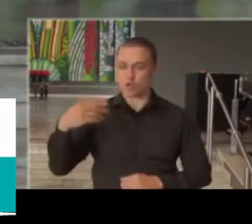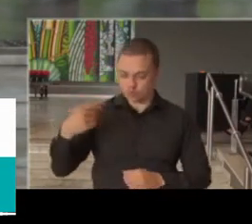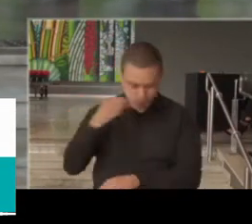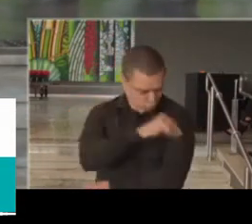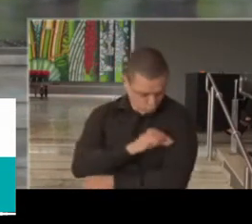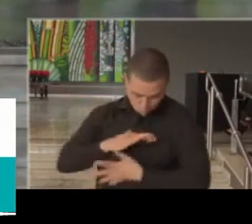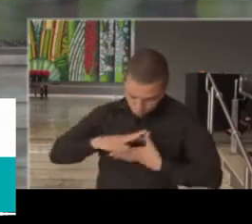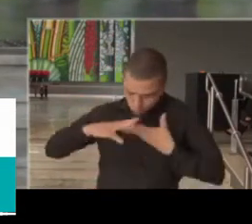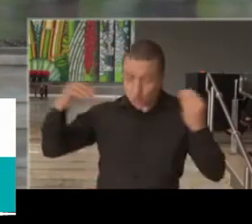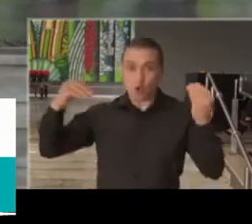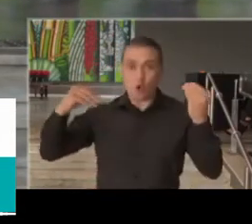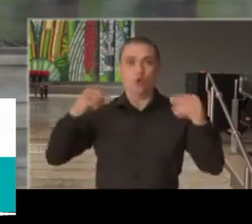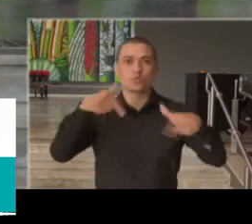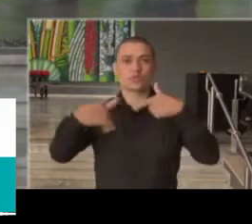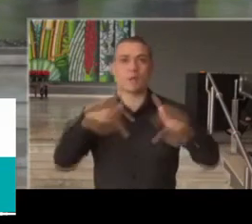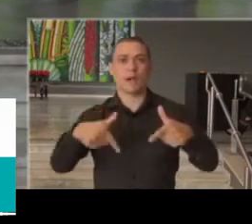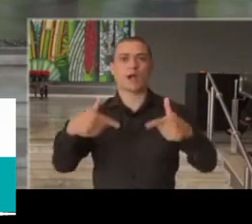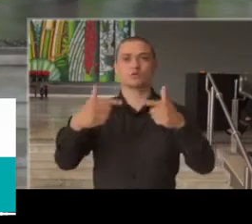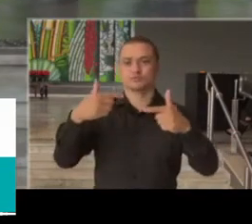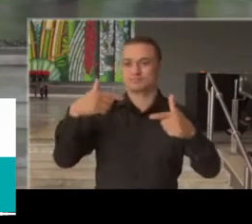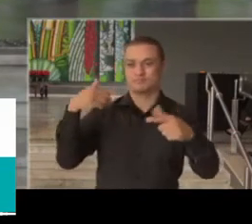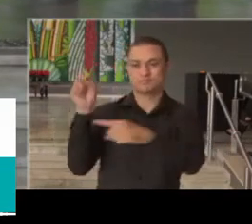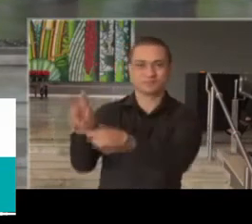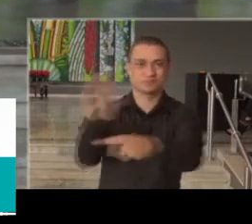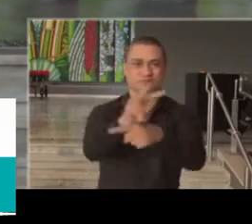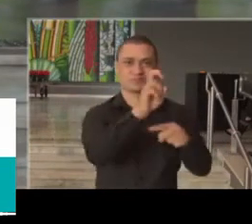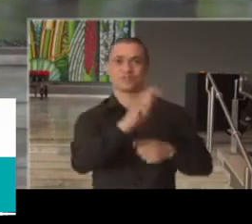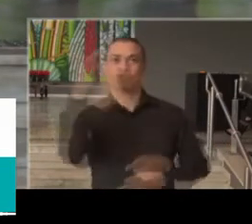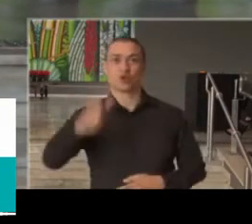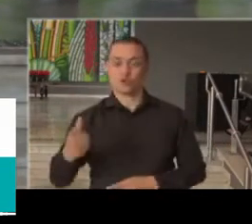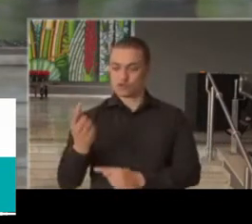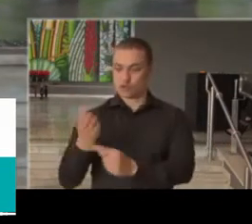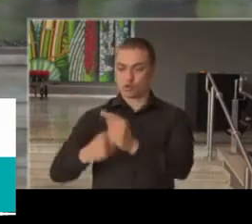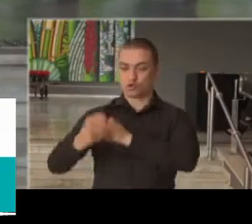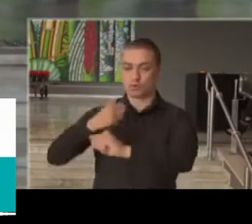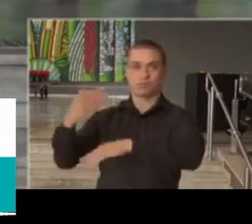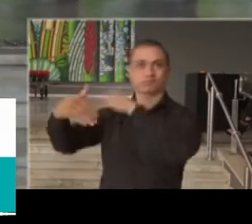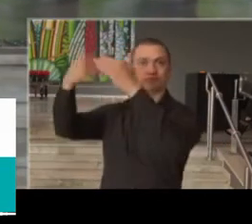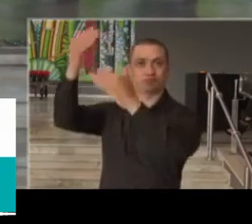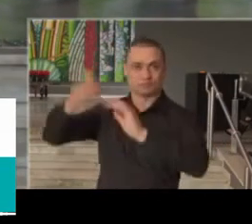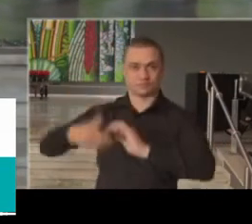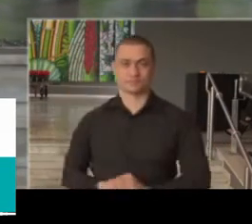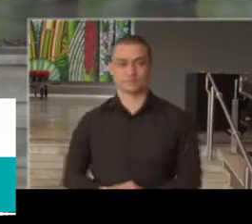os empregos retomando e a economia prosperando.